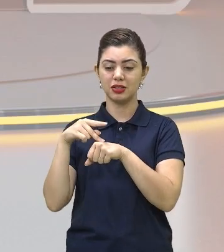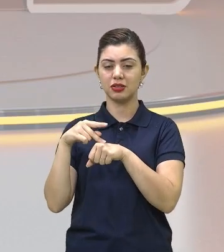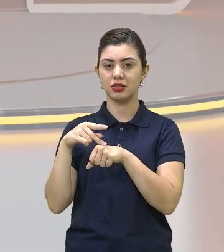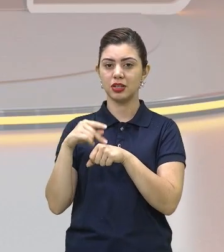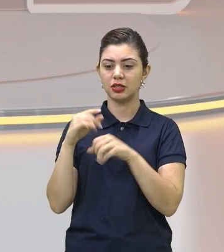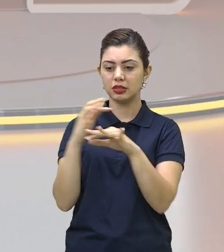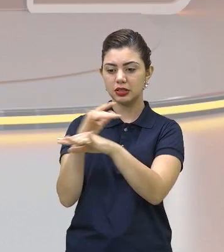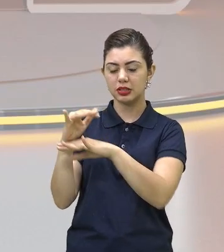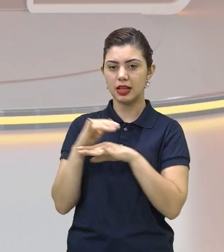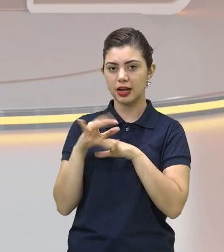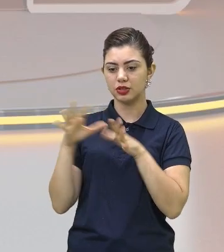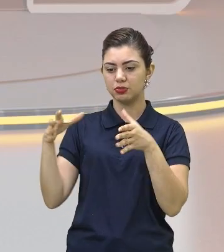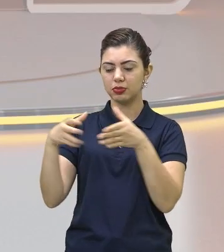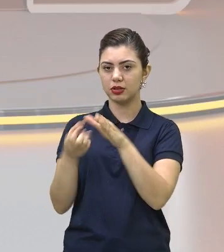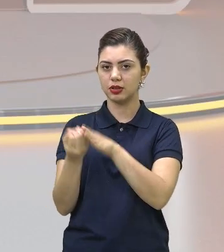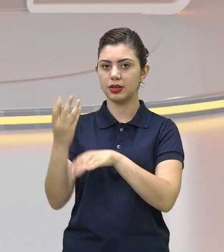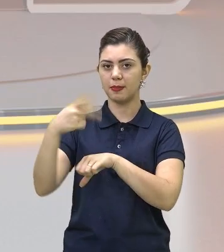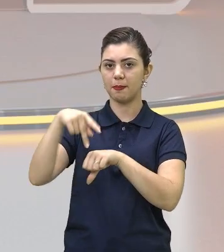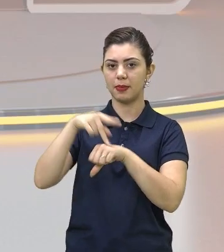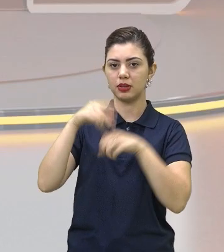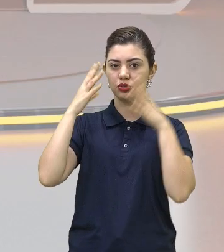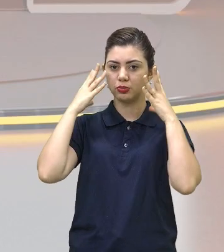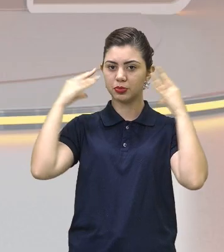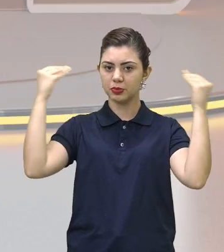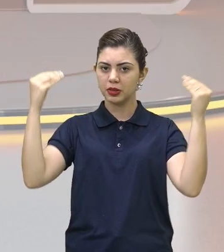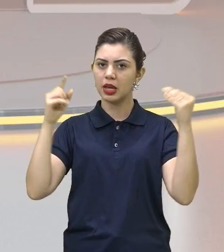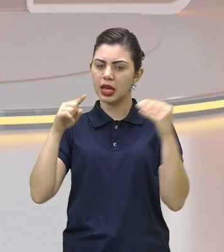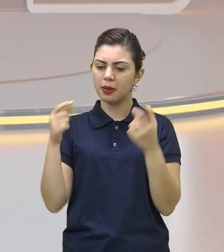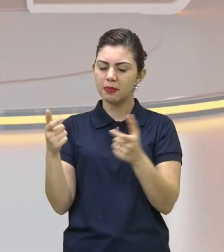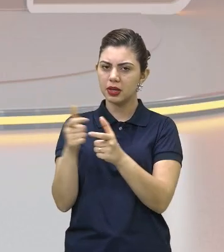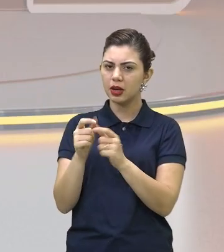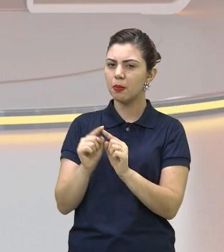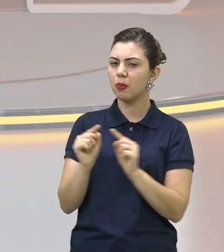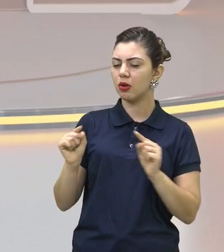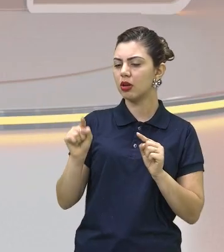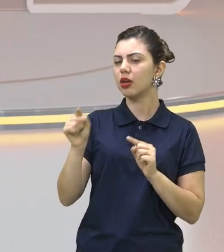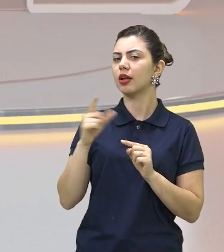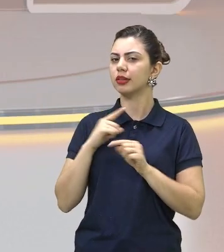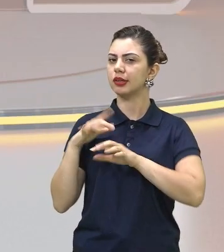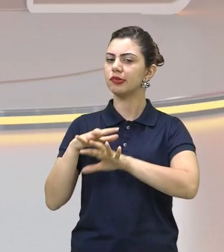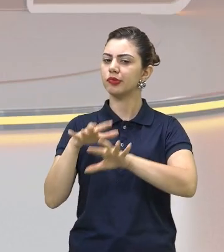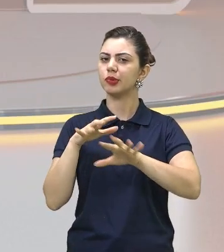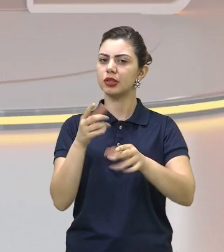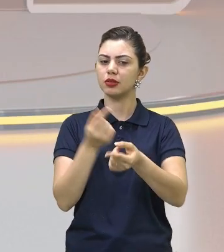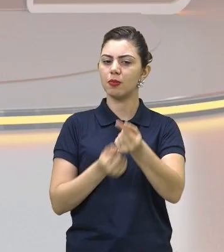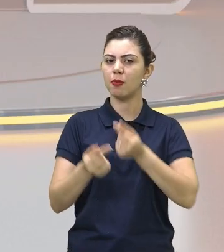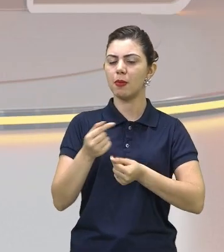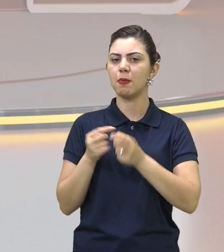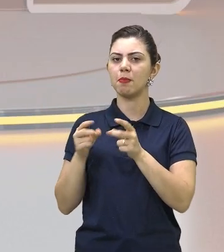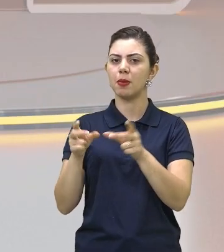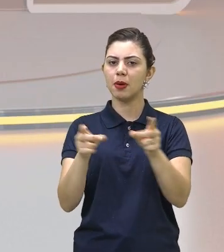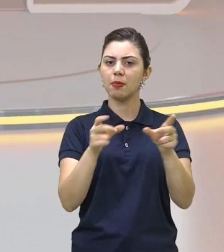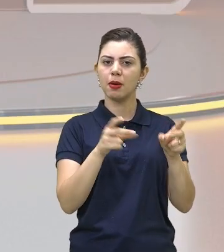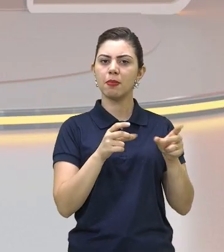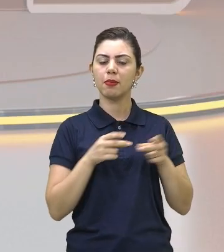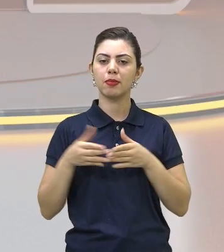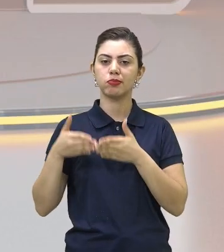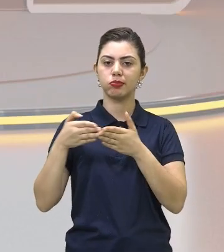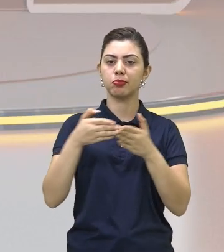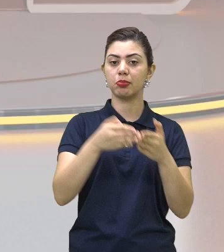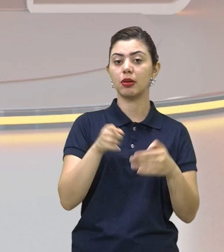e Utrecht. Pequenas, mas fortes no comércio marítimo, a maioria da população